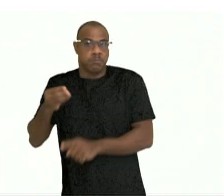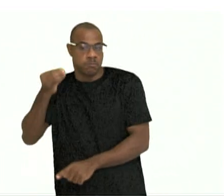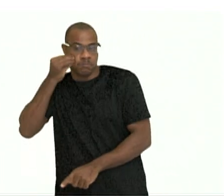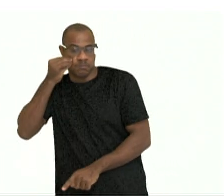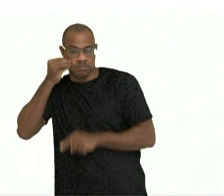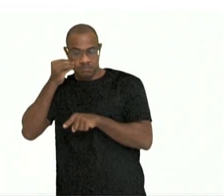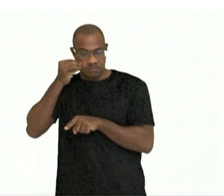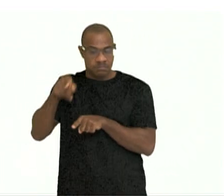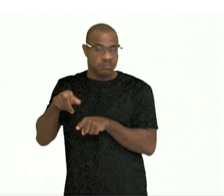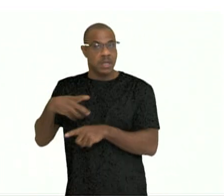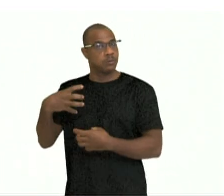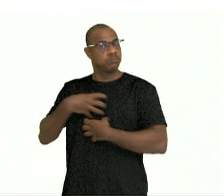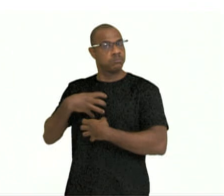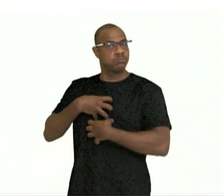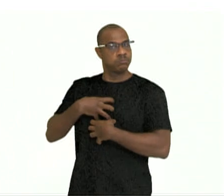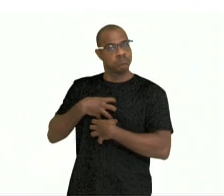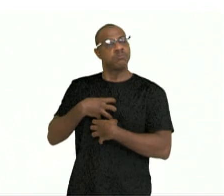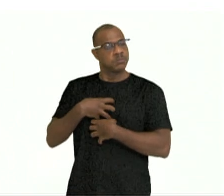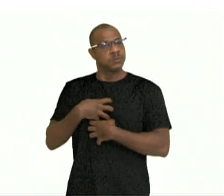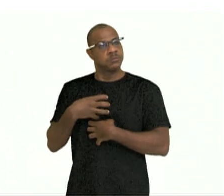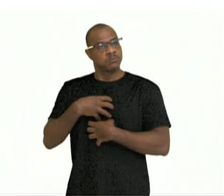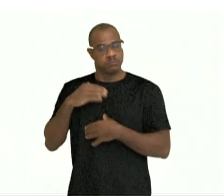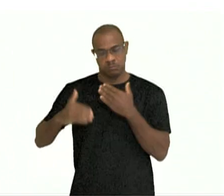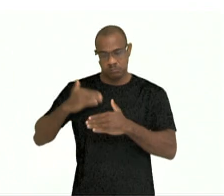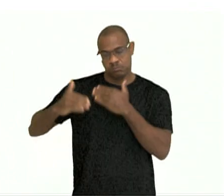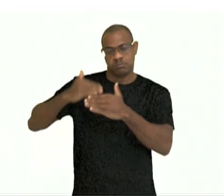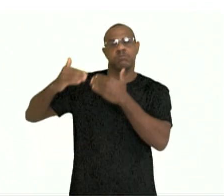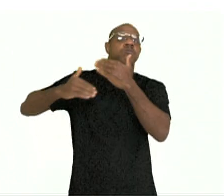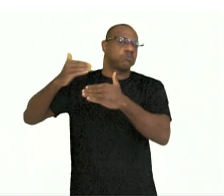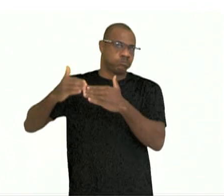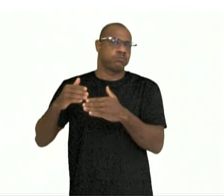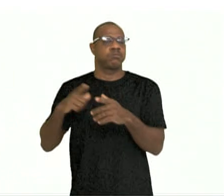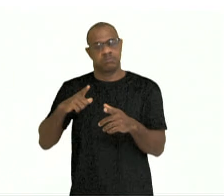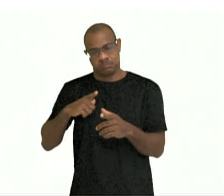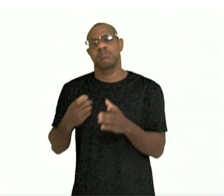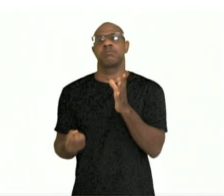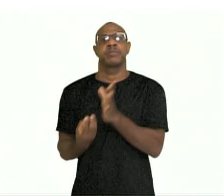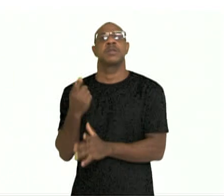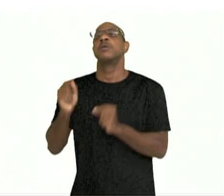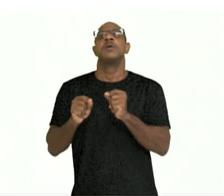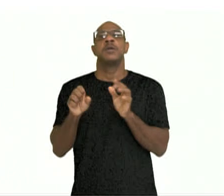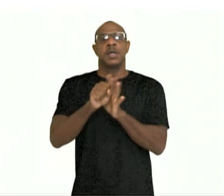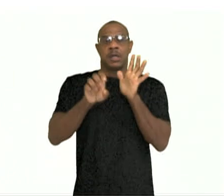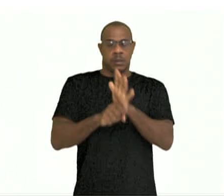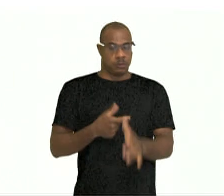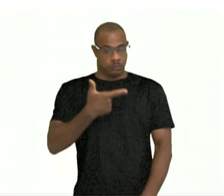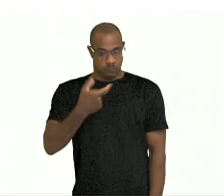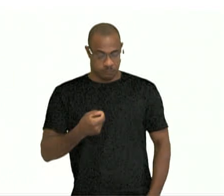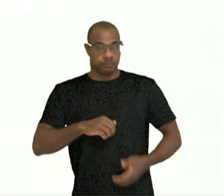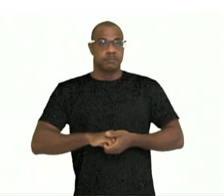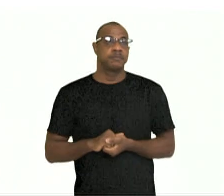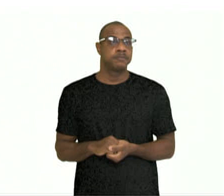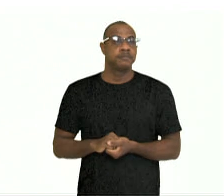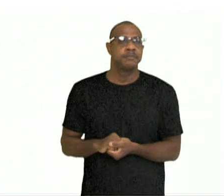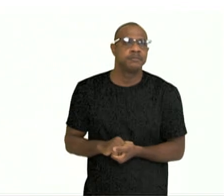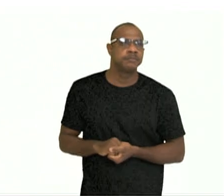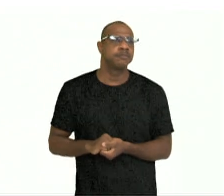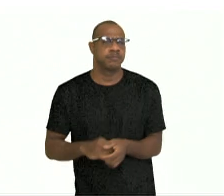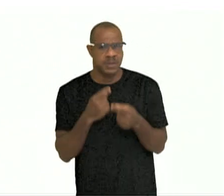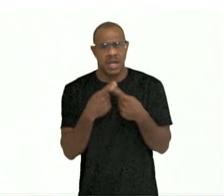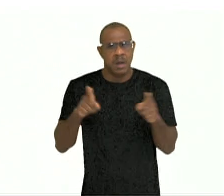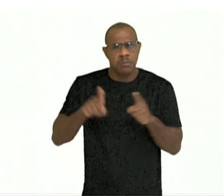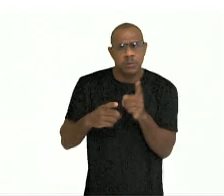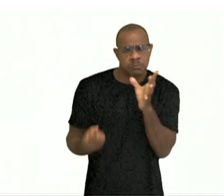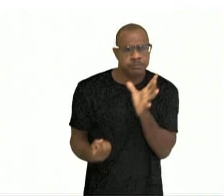experimental é um estilo de música desenvolvido a partir do século XX. A música surgiu na